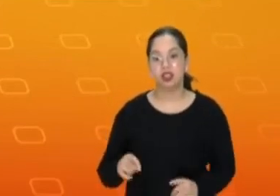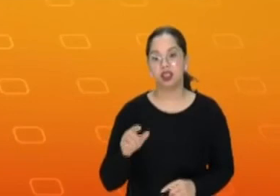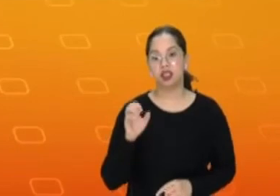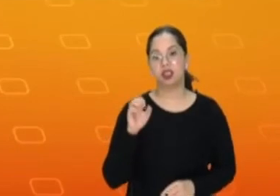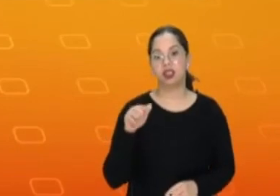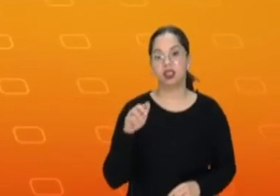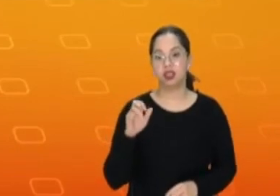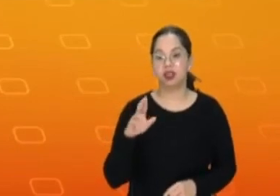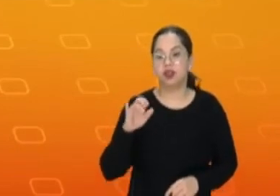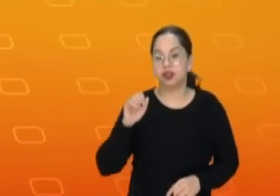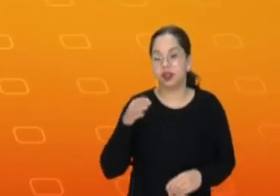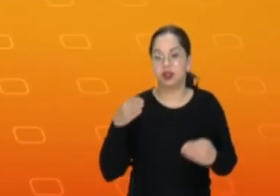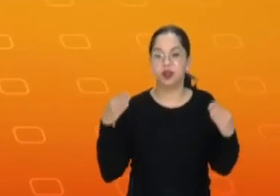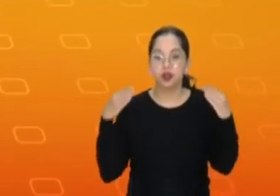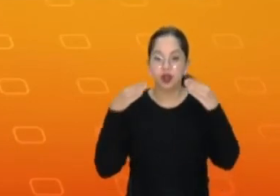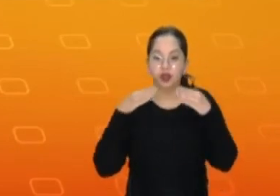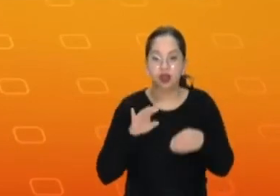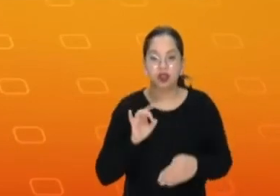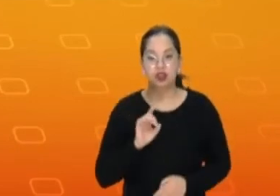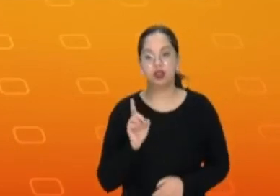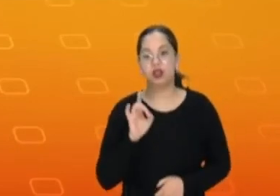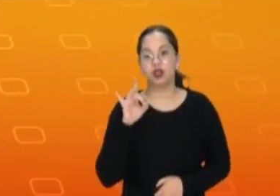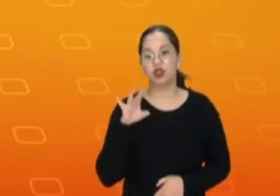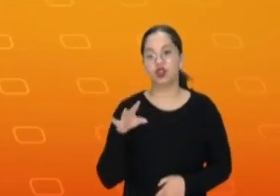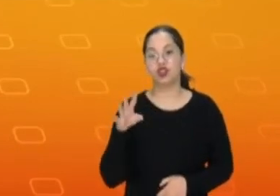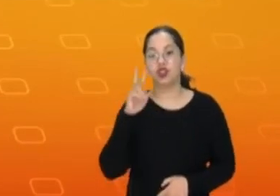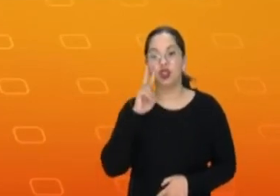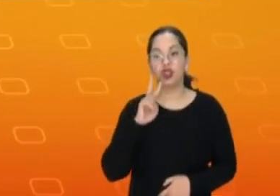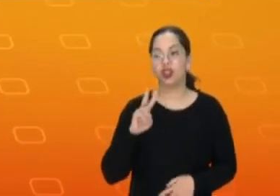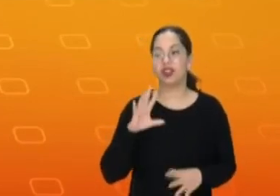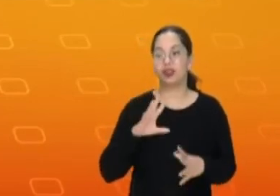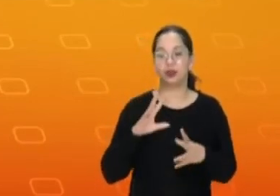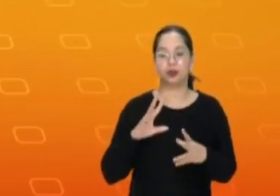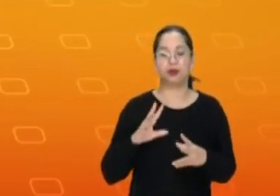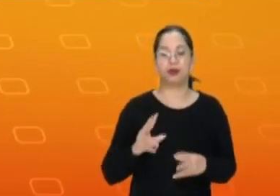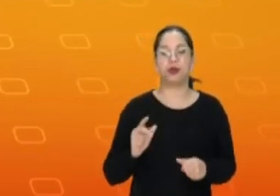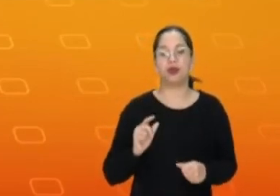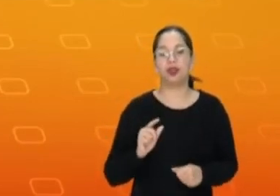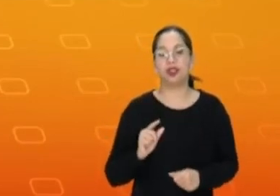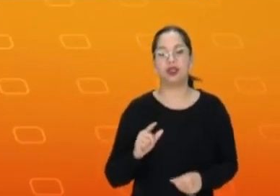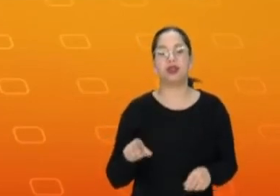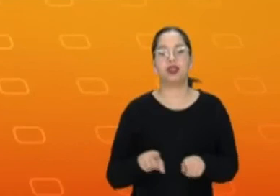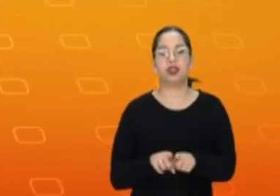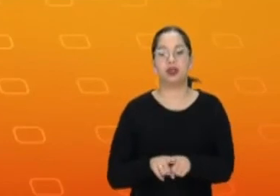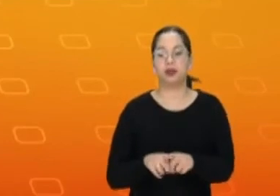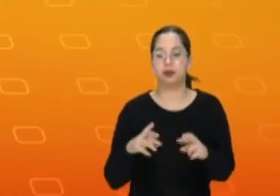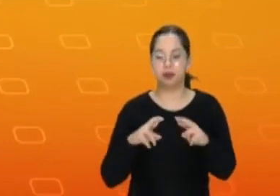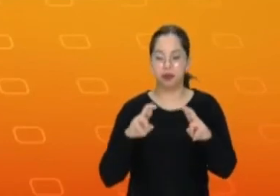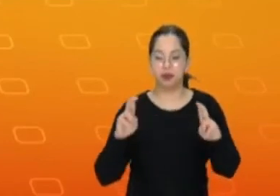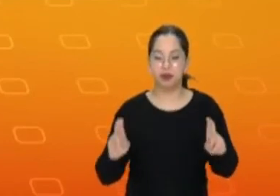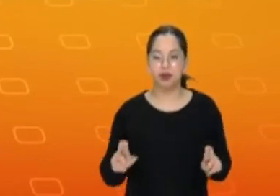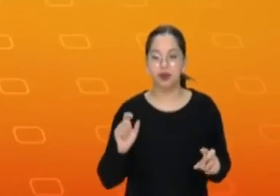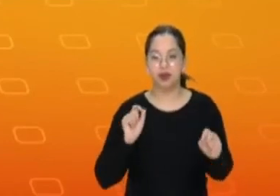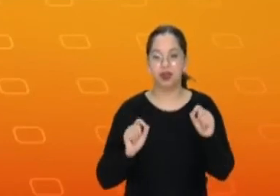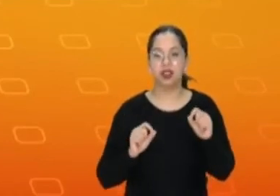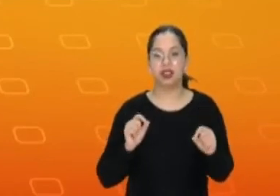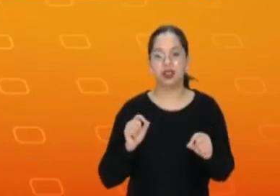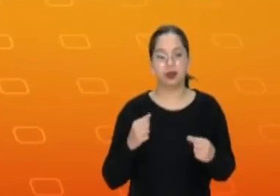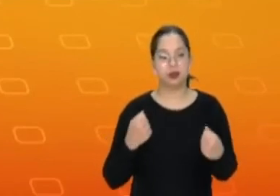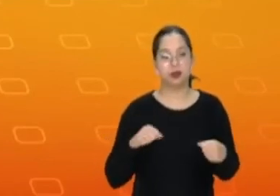trabalha com foco não só em olhar para o mundo corporativo, mas a rede hoje e o que trafega dentro